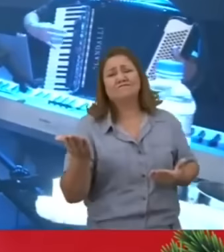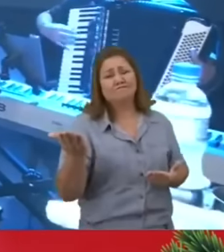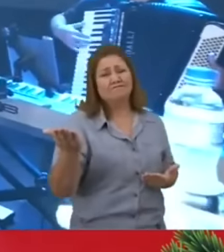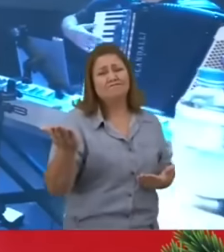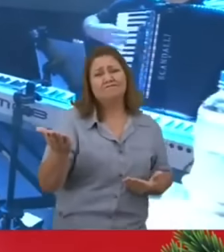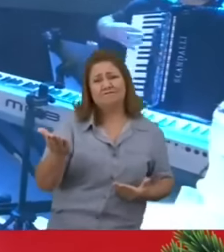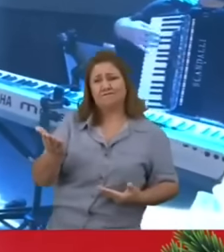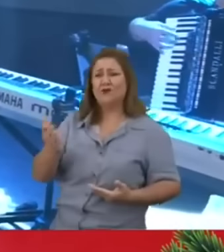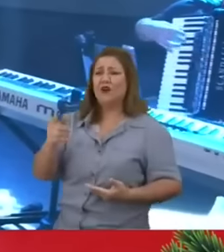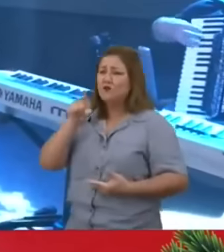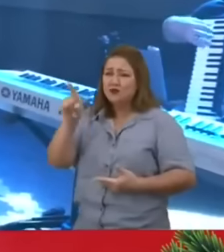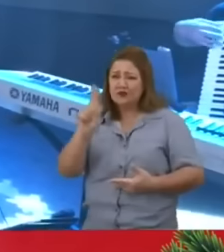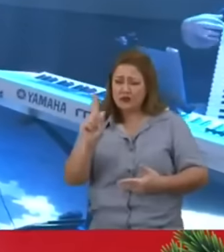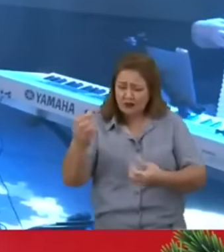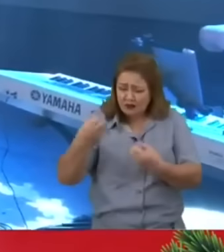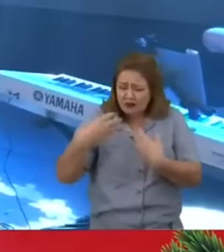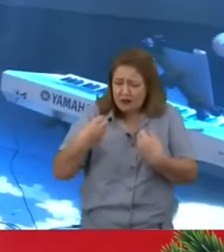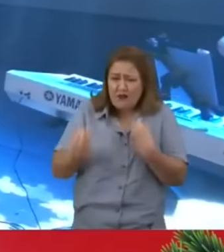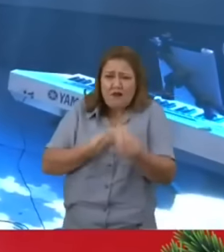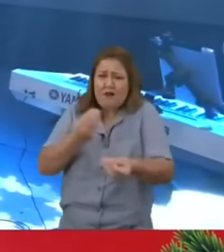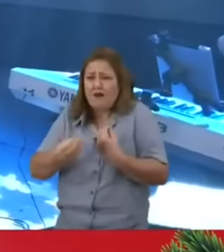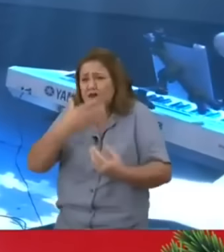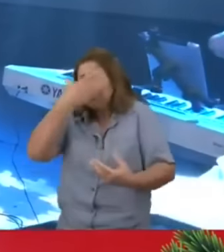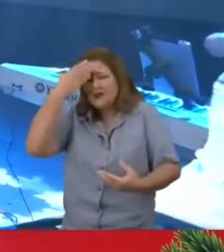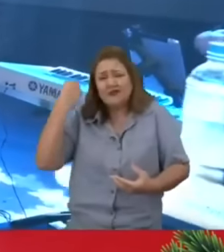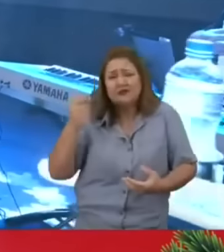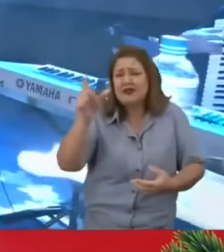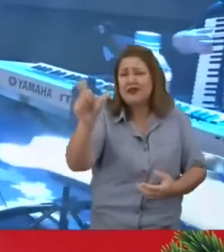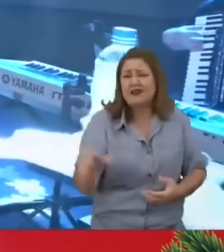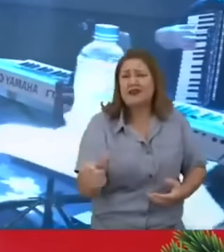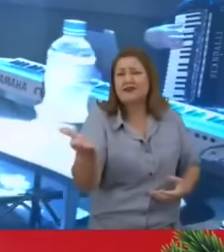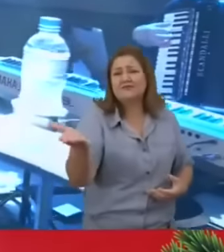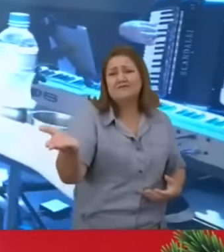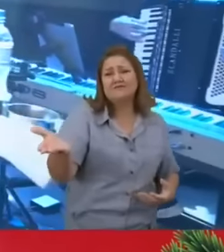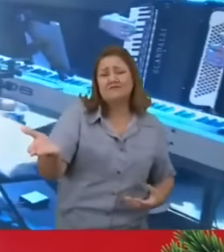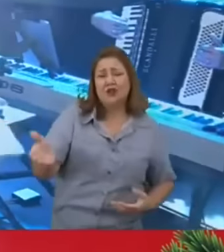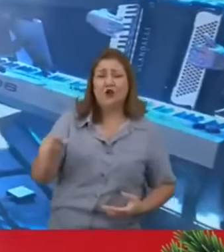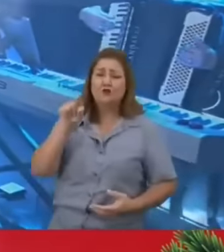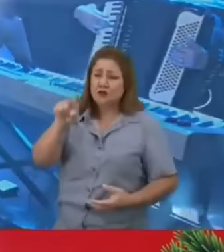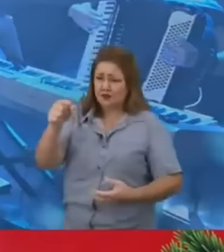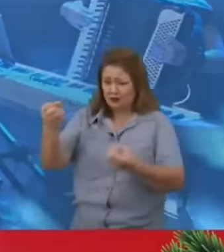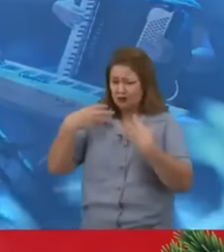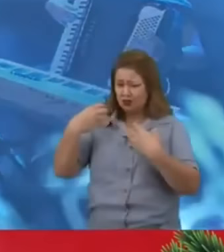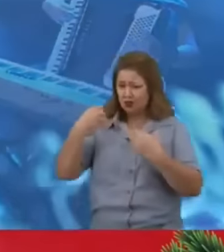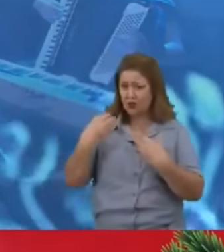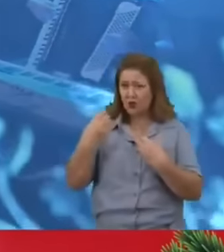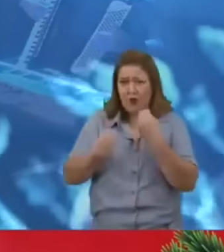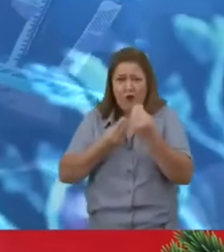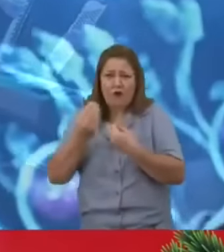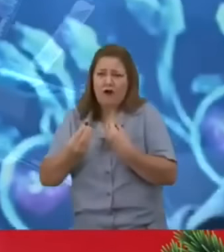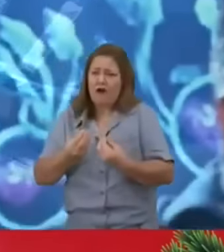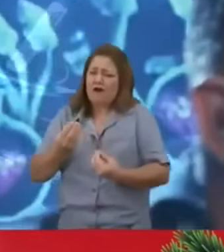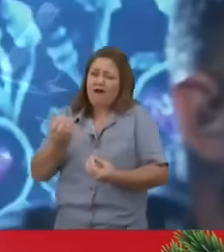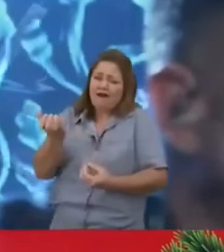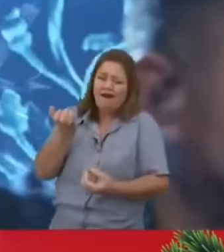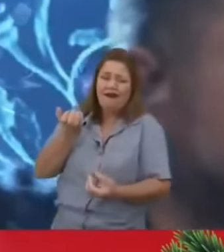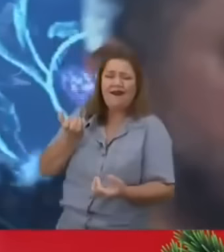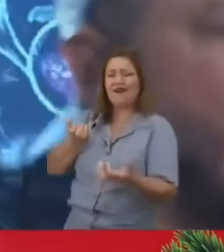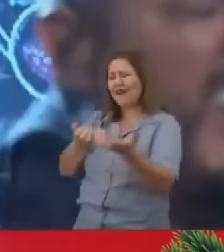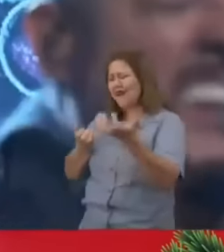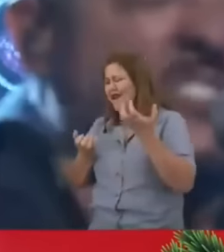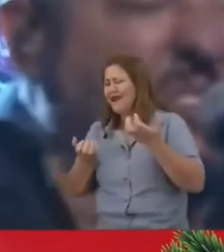Você não me ensinou a te esquecer. Você só me ensinou a te querer